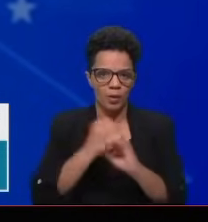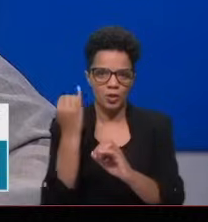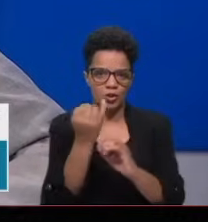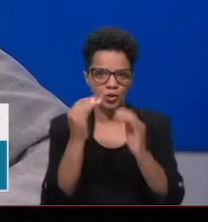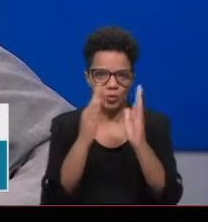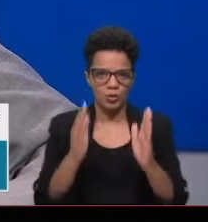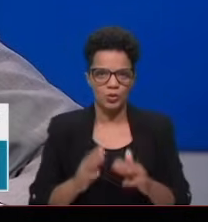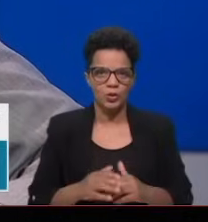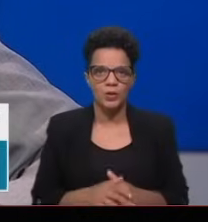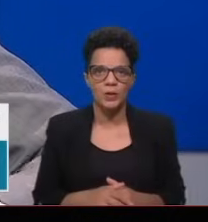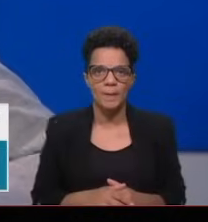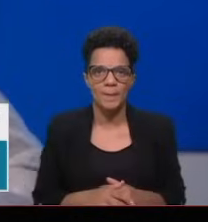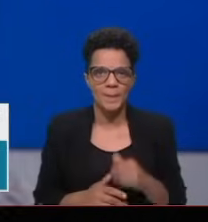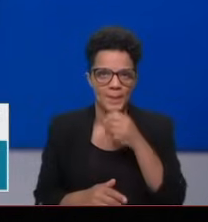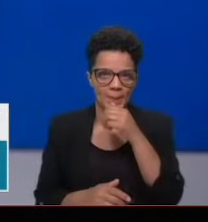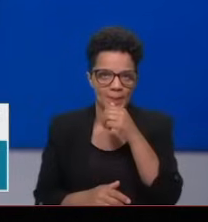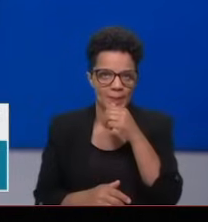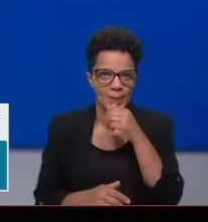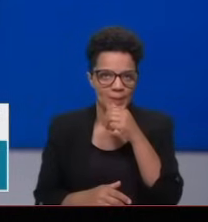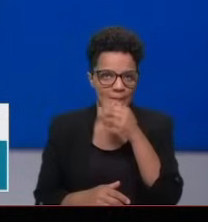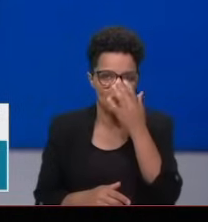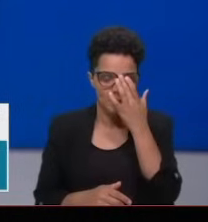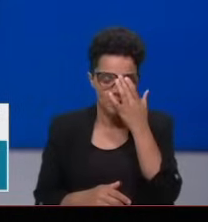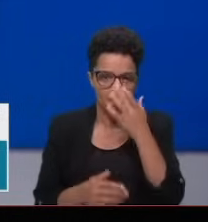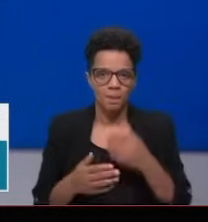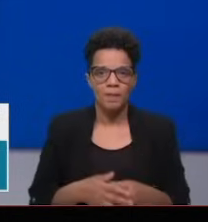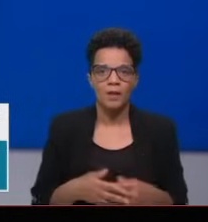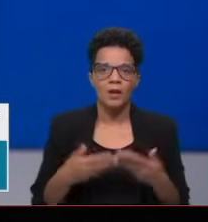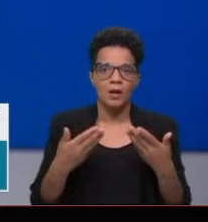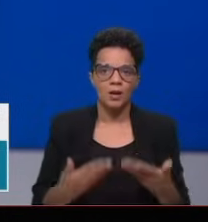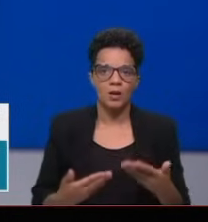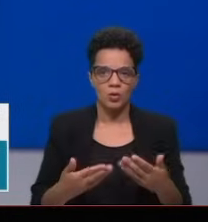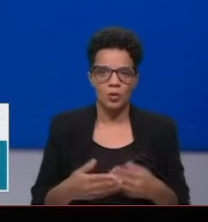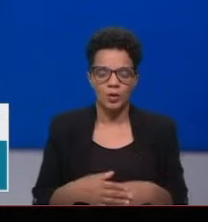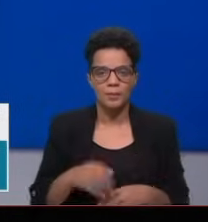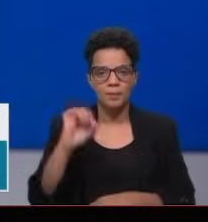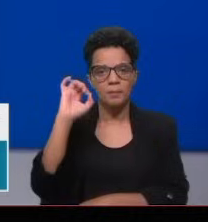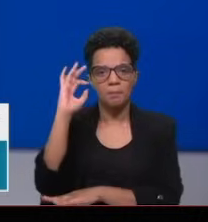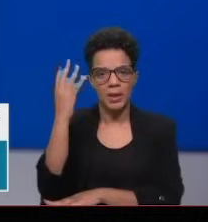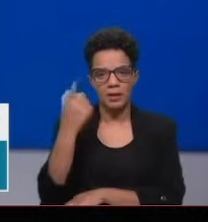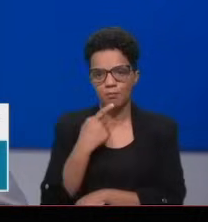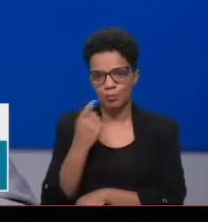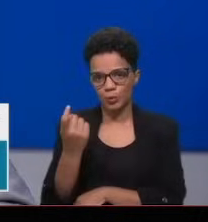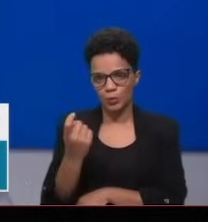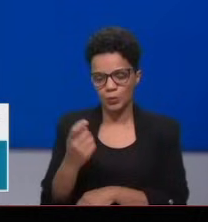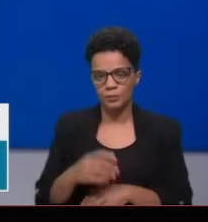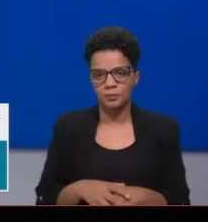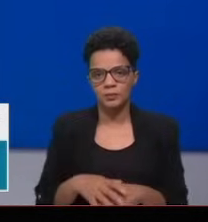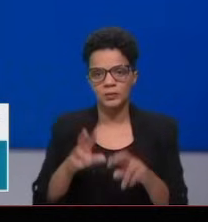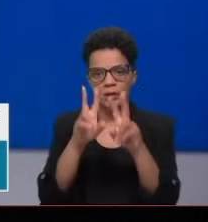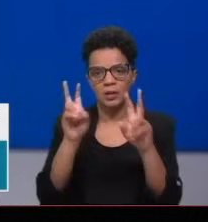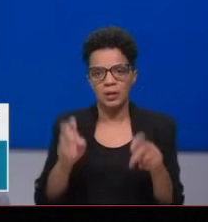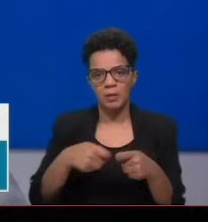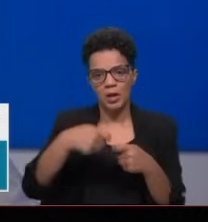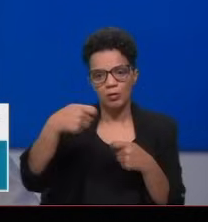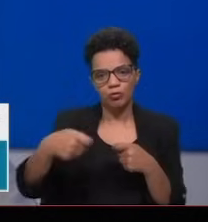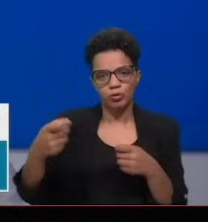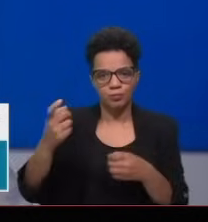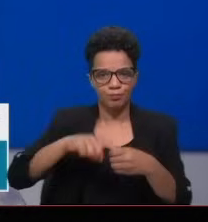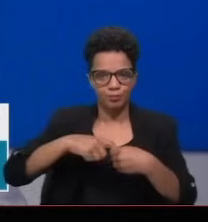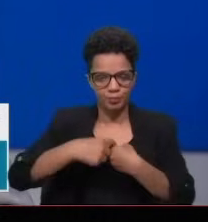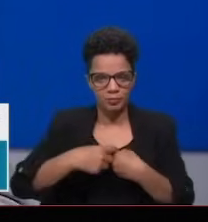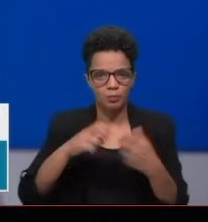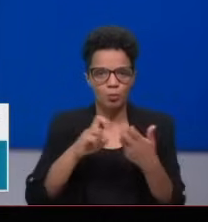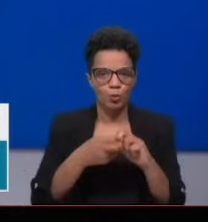H parece mais realist agora ao ao Pedro Fidalgo Marques se a questão do alargamento deve ser vista Então como um